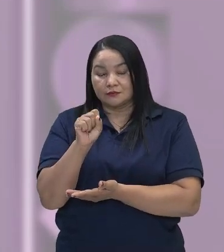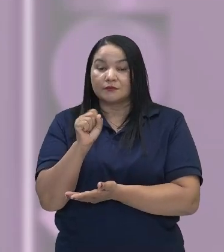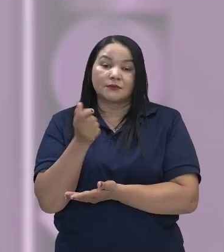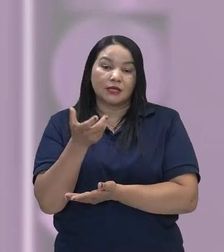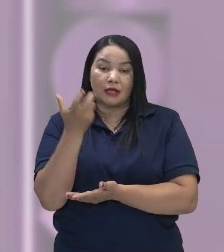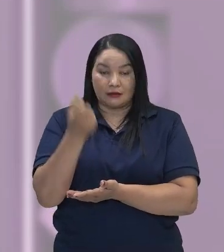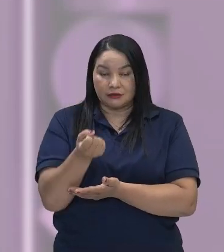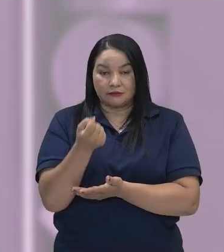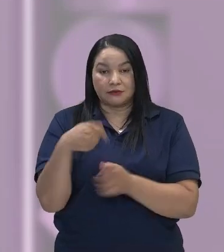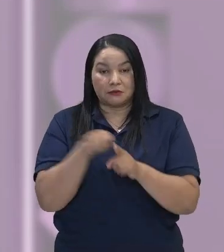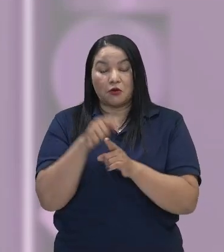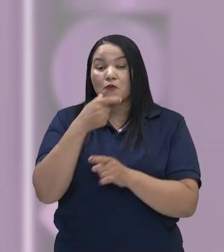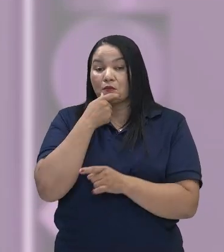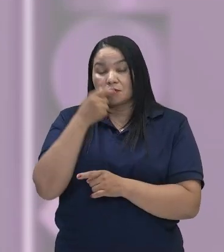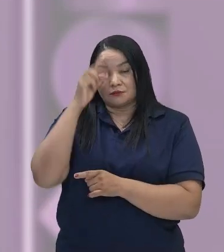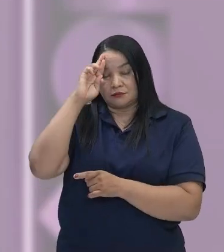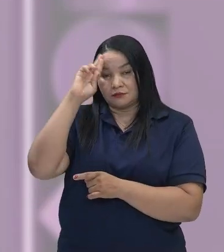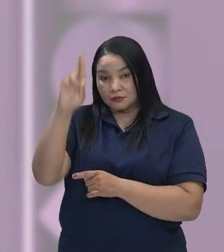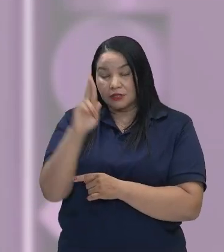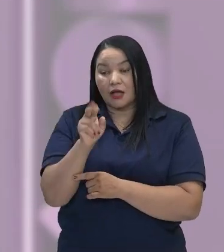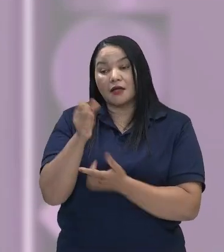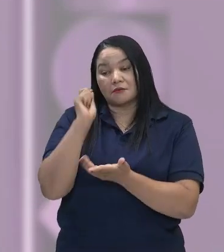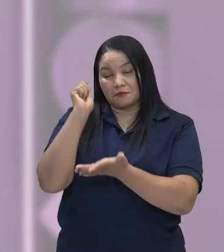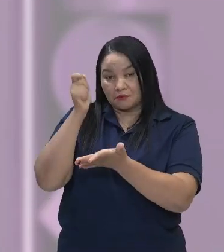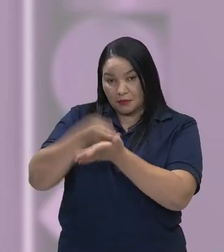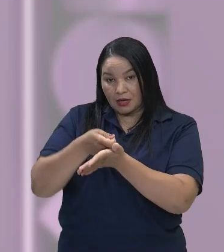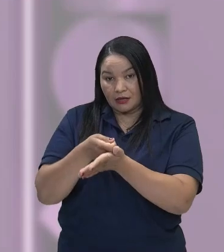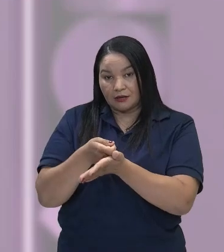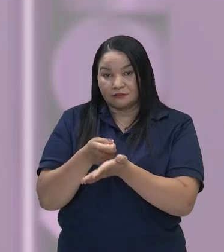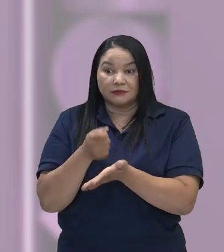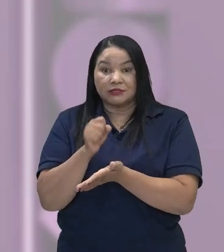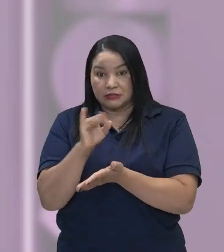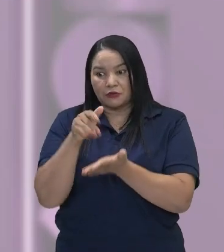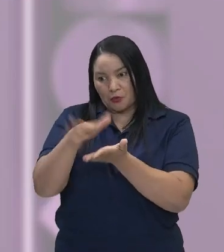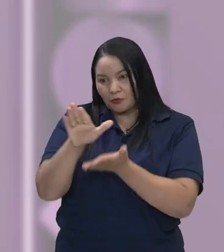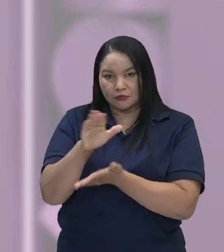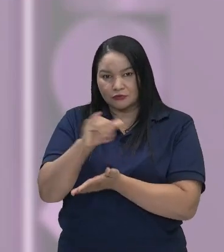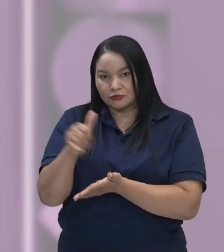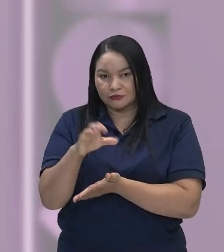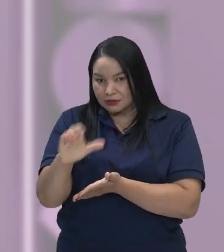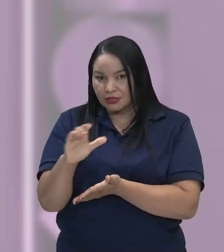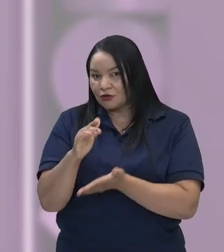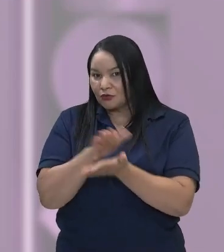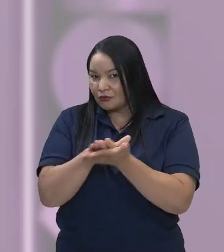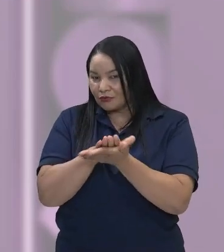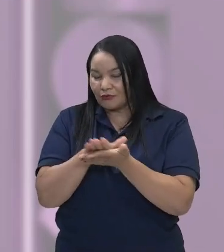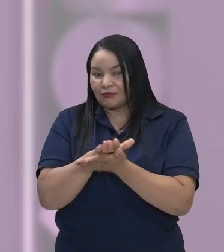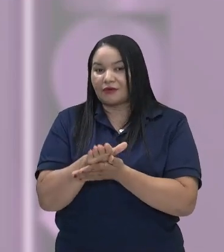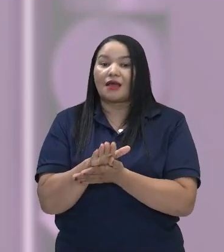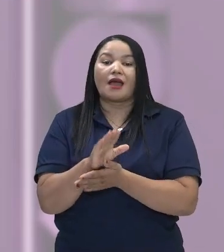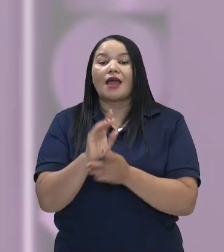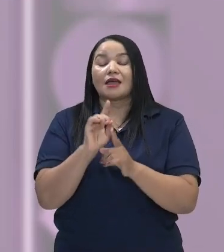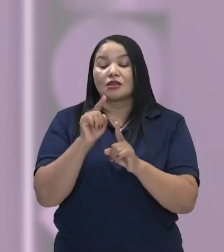pagar para ele, se ele tiver uma demissão sem justa causa, é claro, o patrão deve pagar para ele 40%